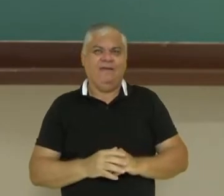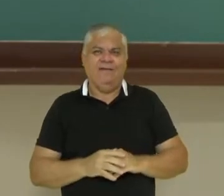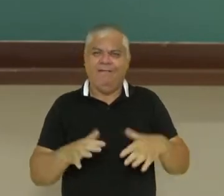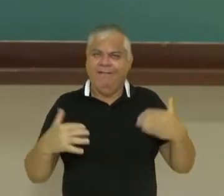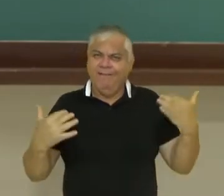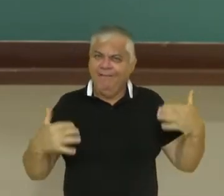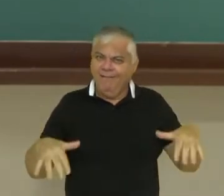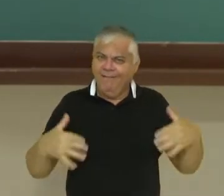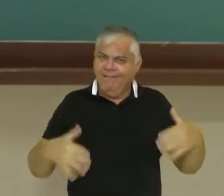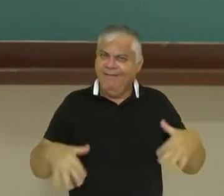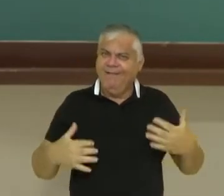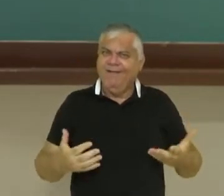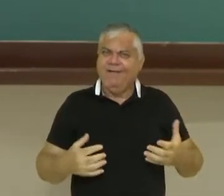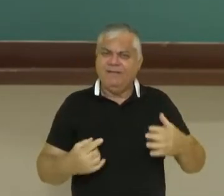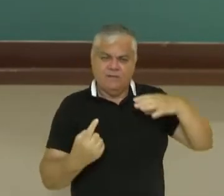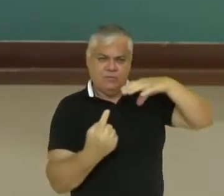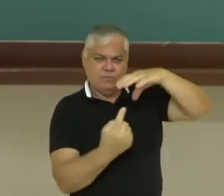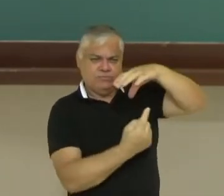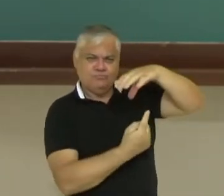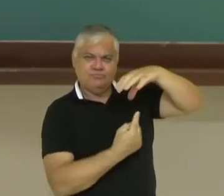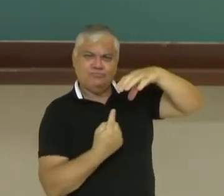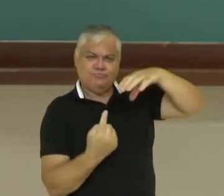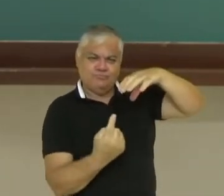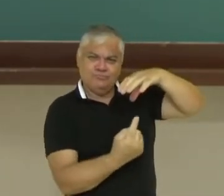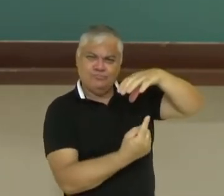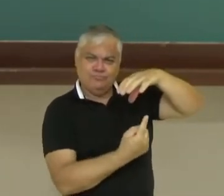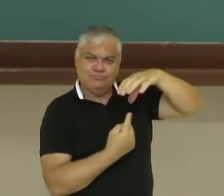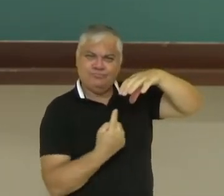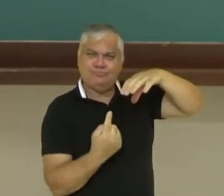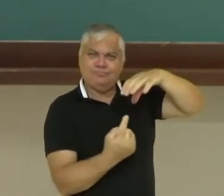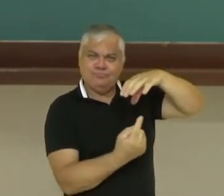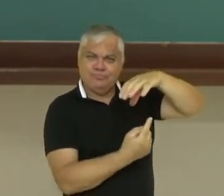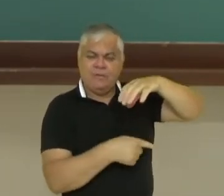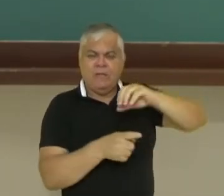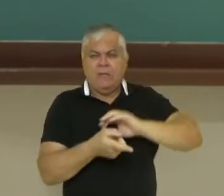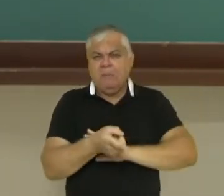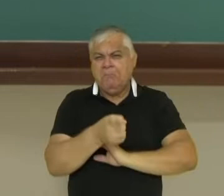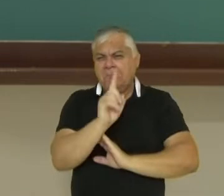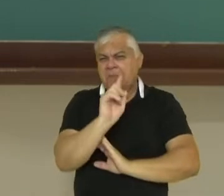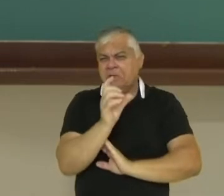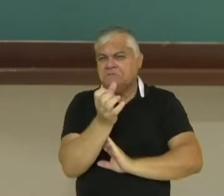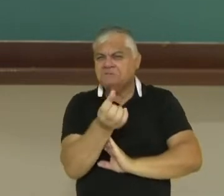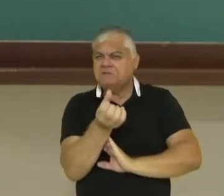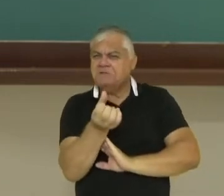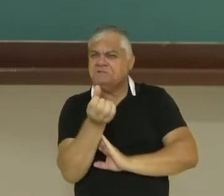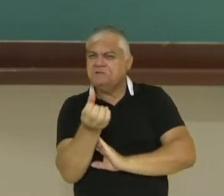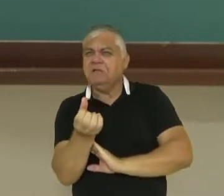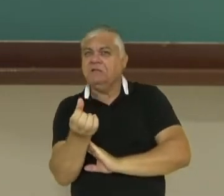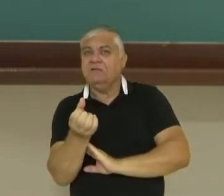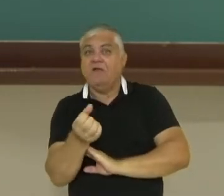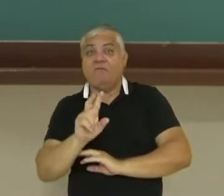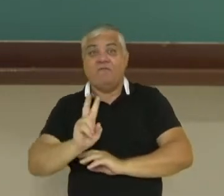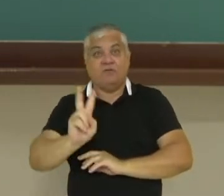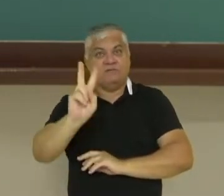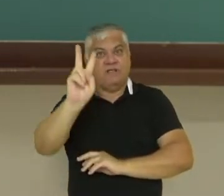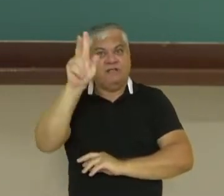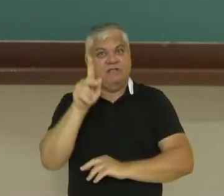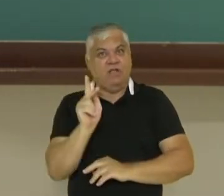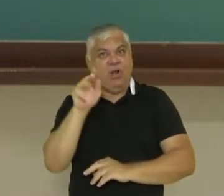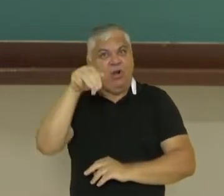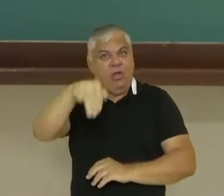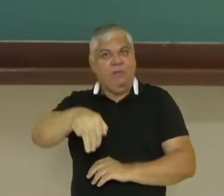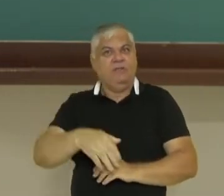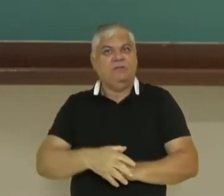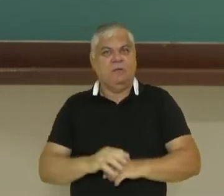A velocidade da rotação da Terra ela é relativamente grande, é em torno de 1666 ponto alguma coisa quilômetros por hora, né? É